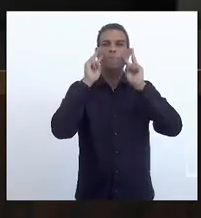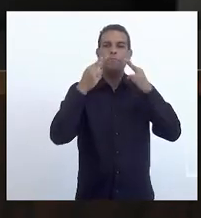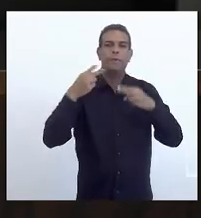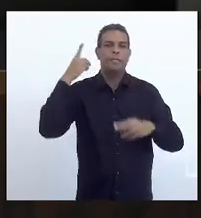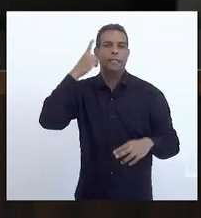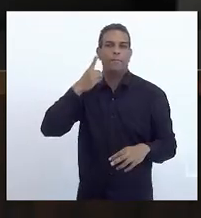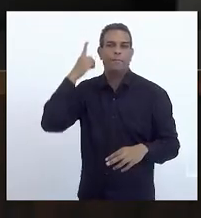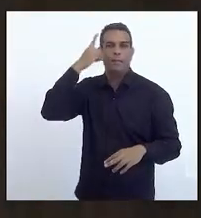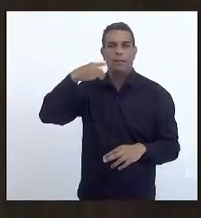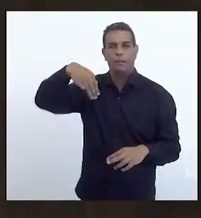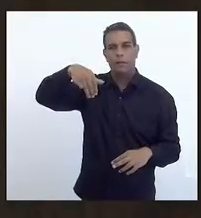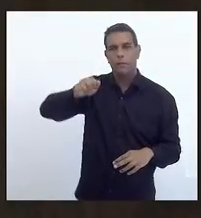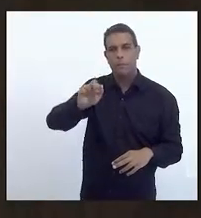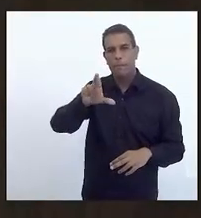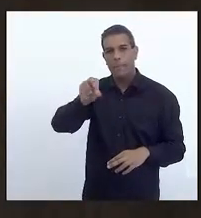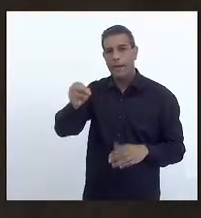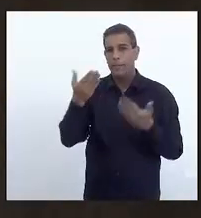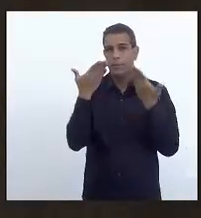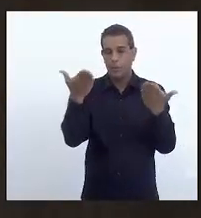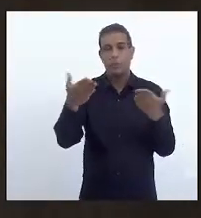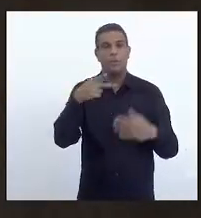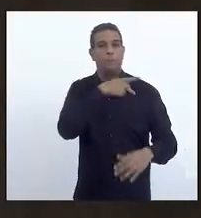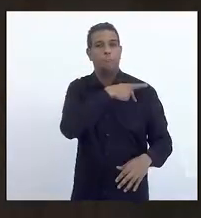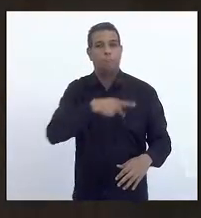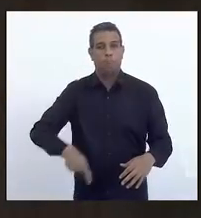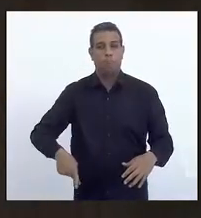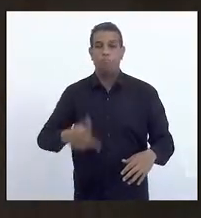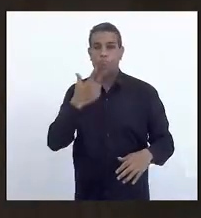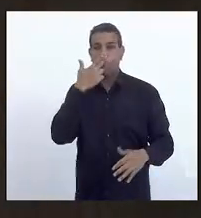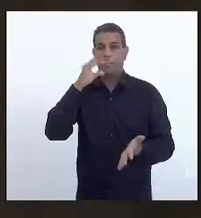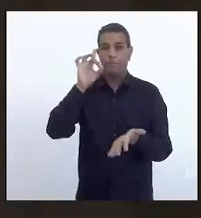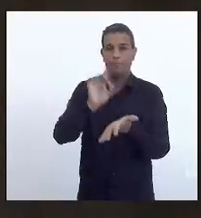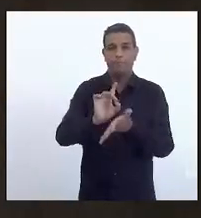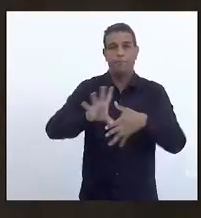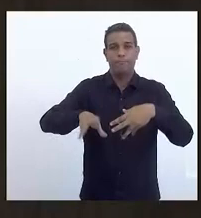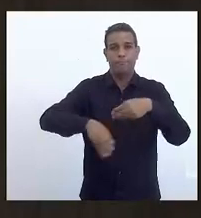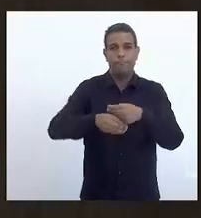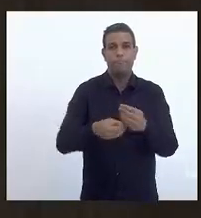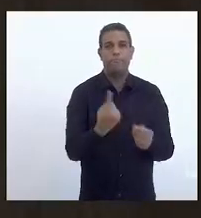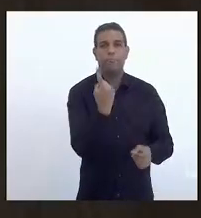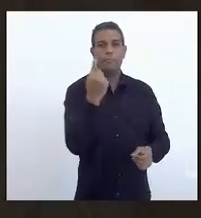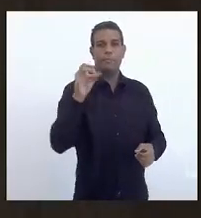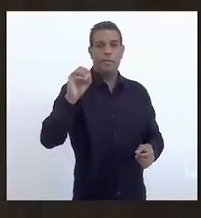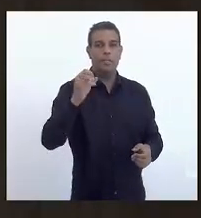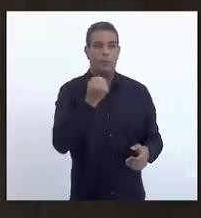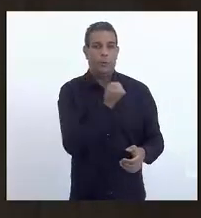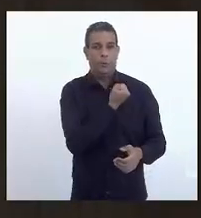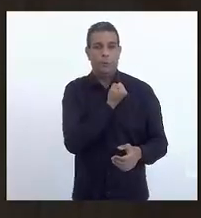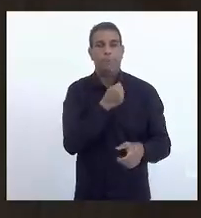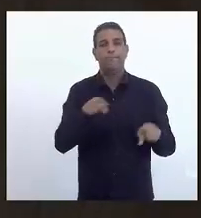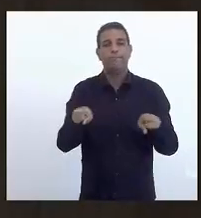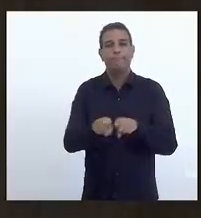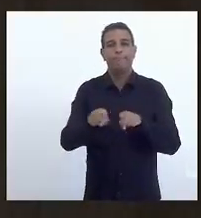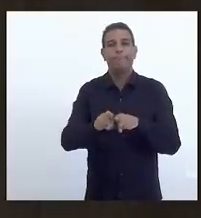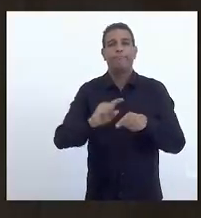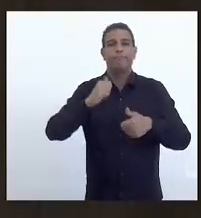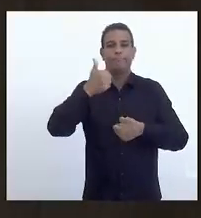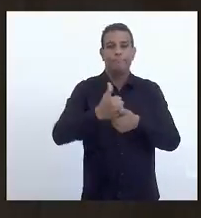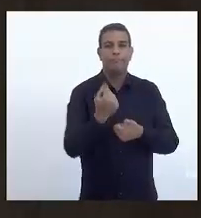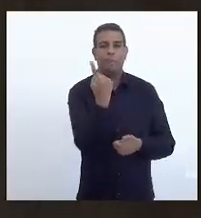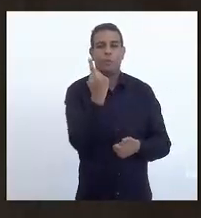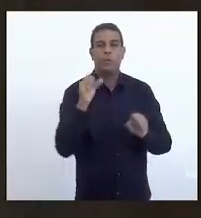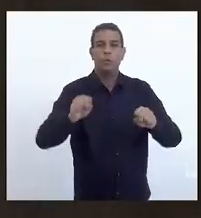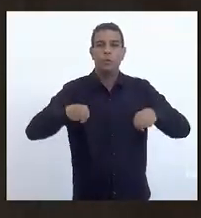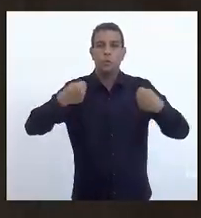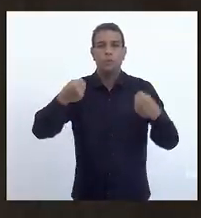deputado Márcio Pacheco. Senhor presidente, parecer favorável à emenda 10. Favorável com subemenda à emenda 1, de